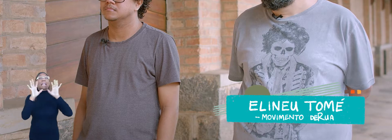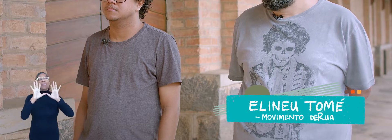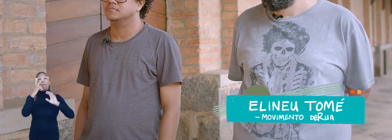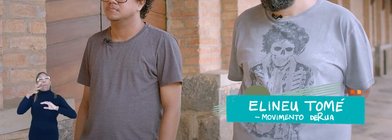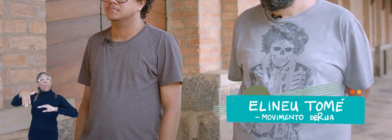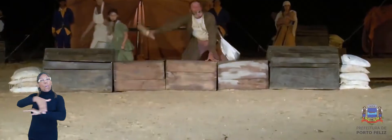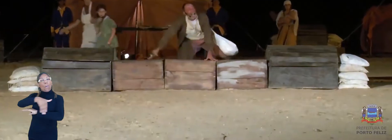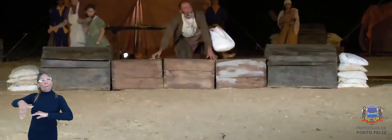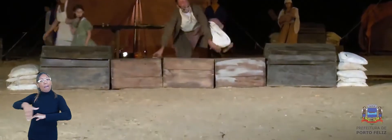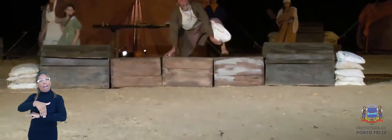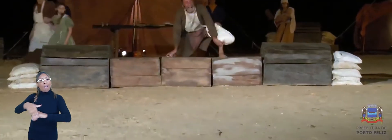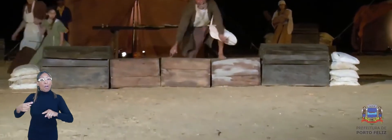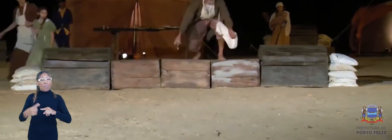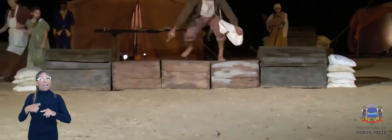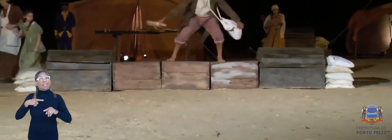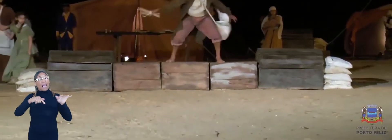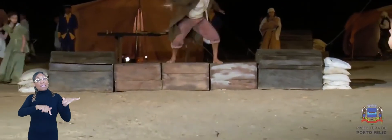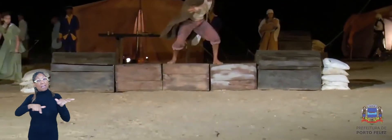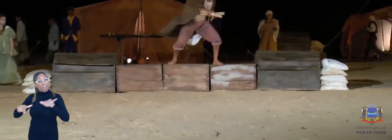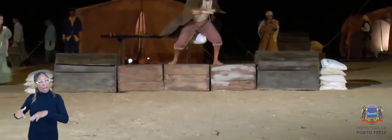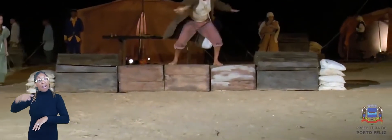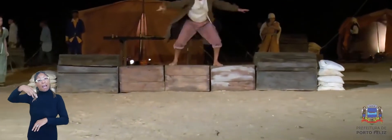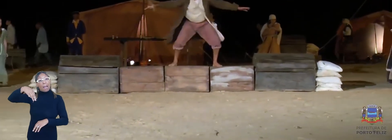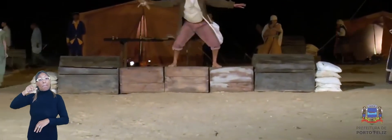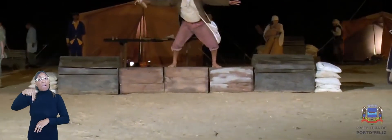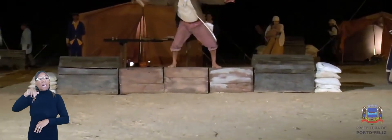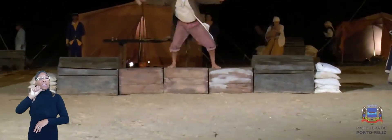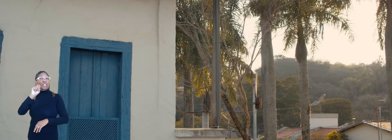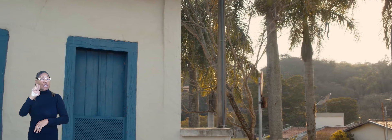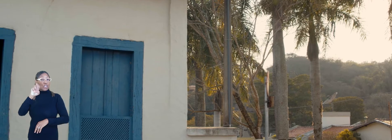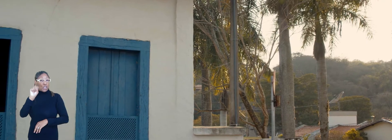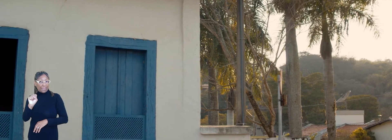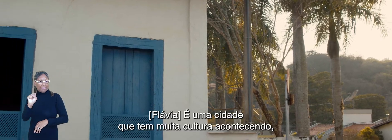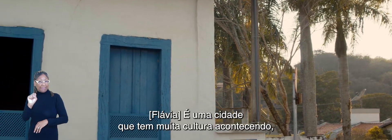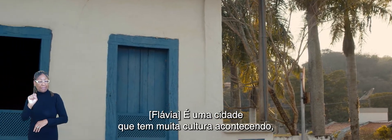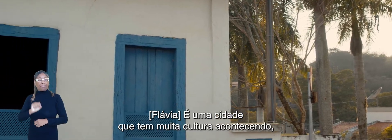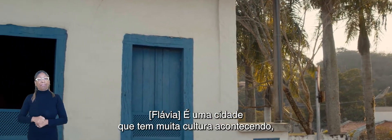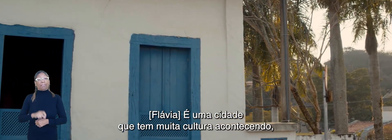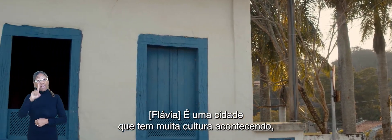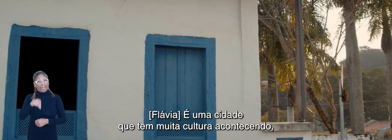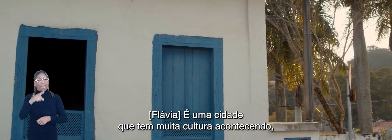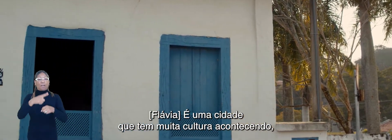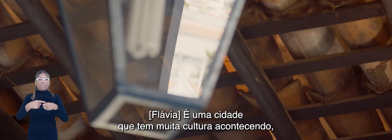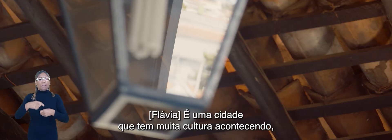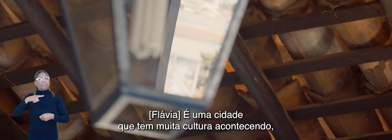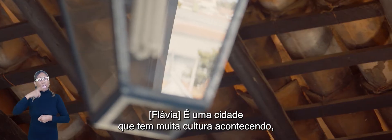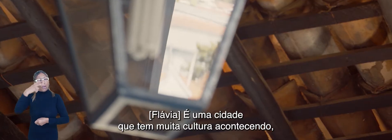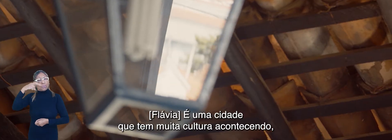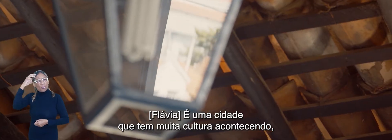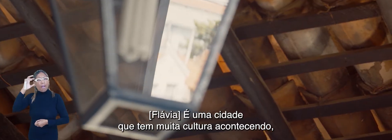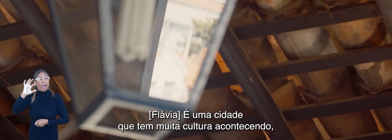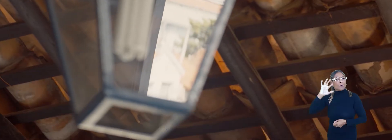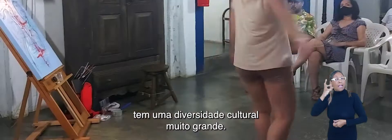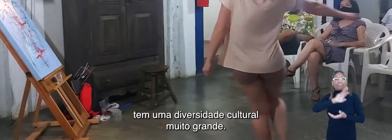o teatro de rua, Elineu por causa Tomé. da Semana das Monções. É uma cidade que tem